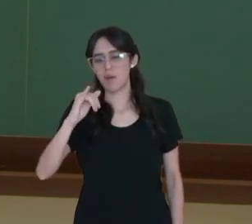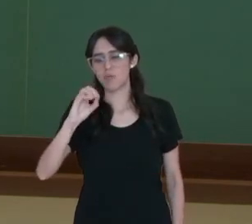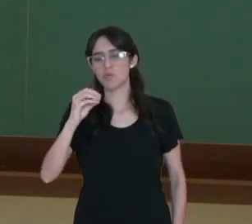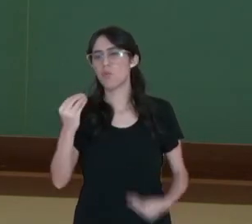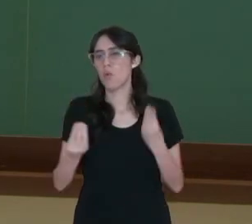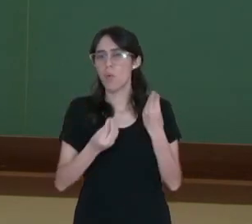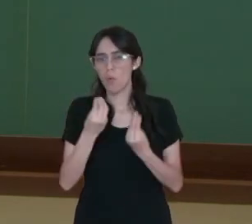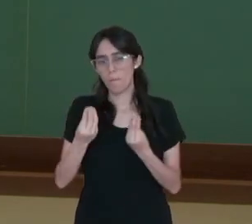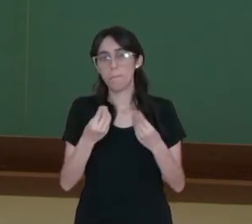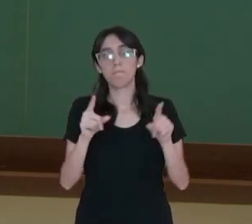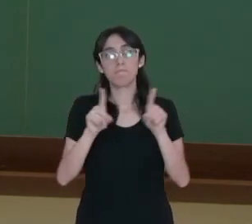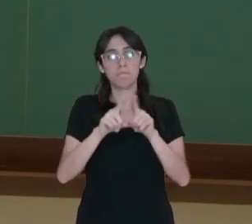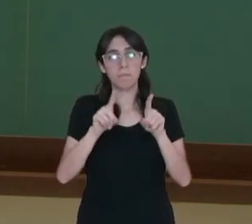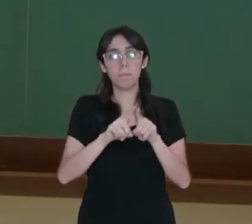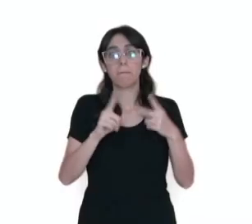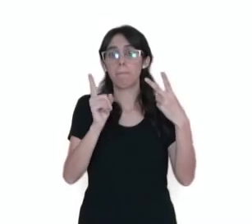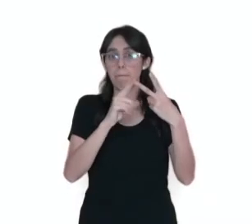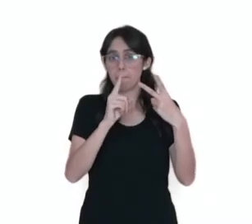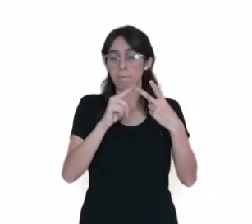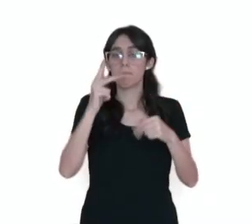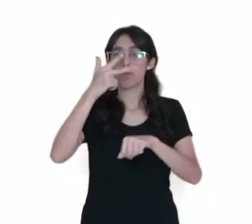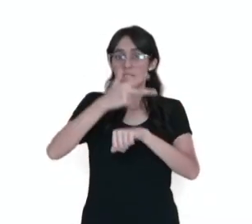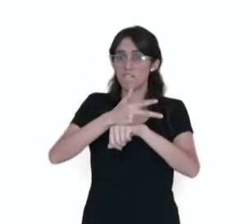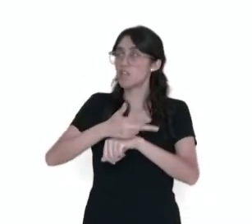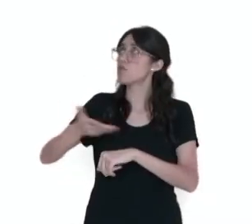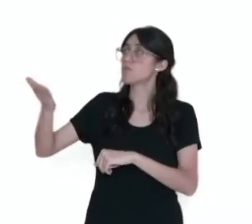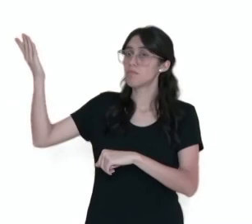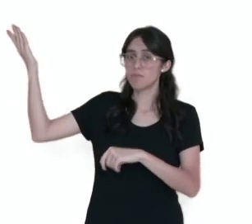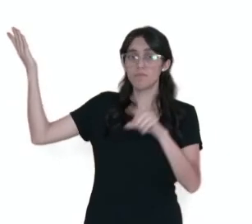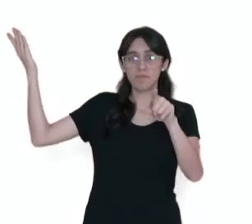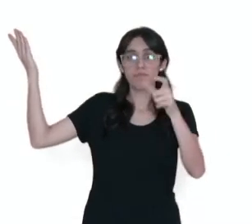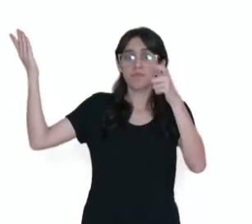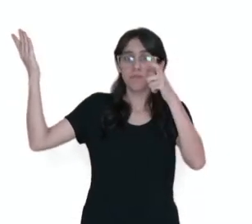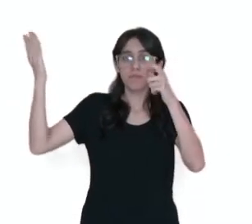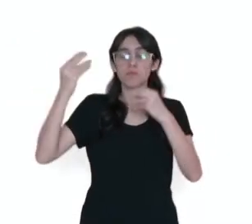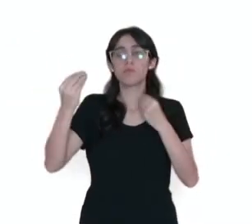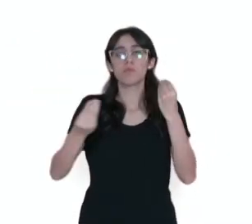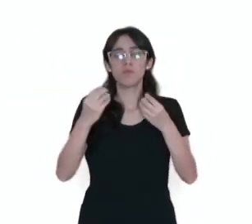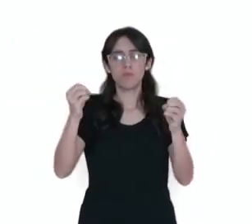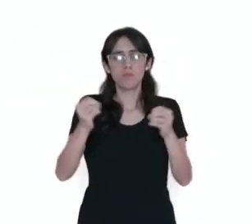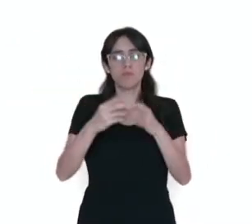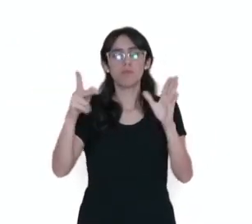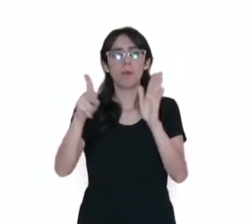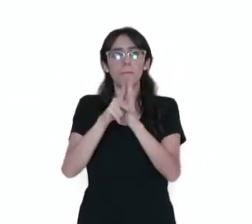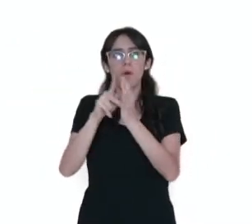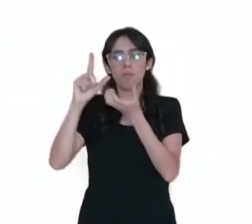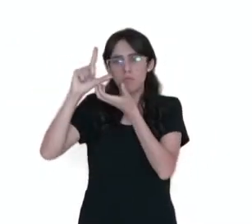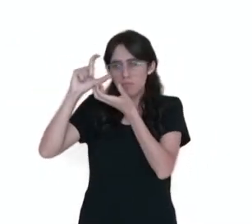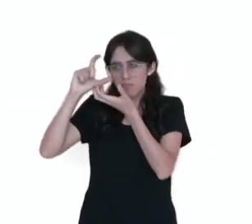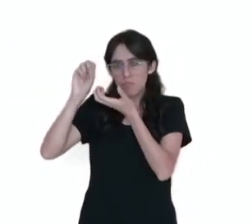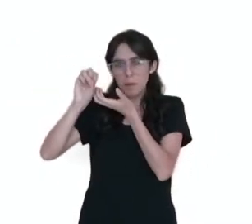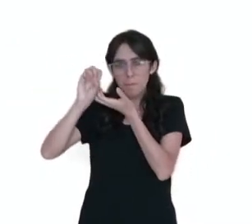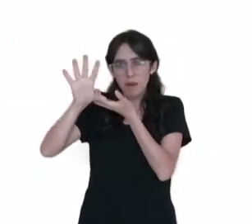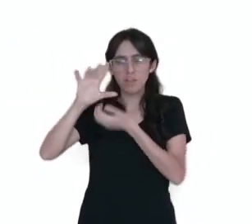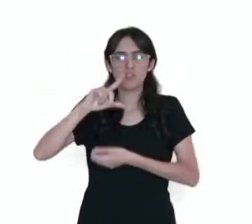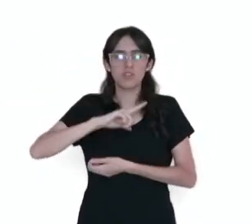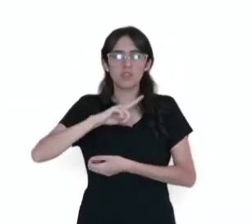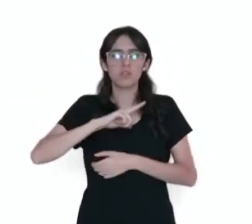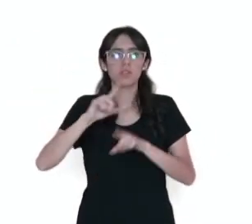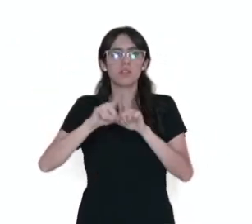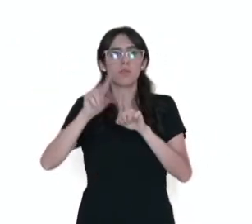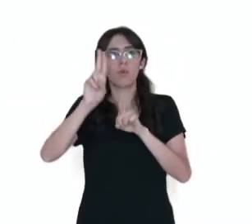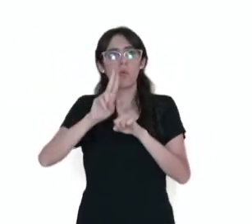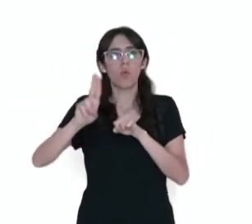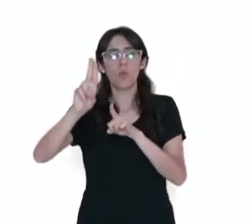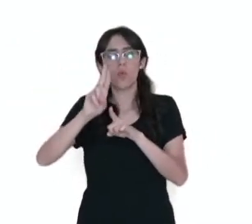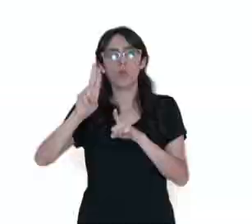E a segunda, o QR Code dá acesso ao vídeo da reação utilizada em flashes fotográficos, descartáveis e foguetes